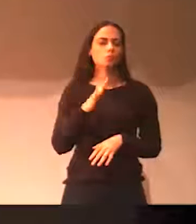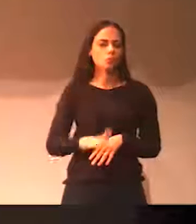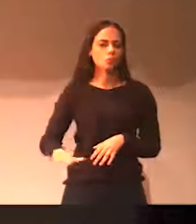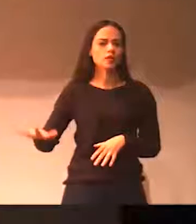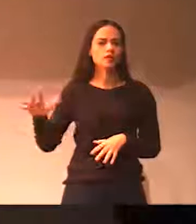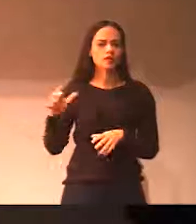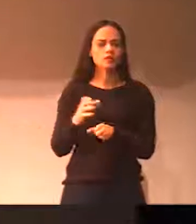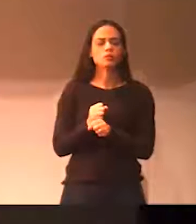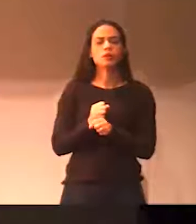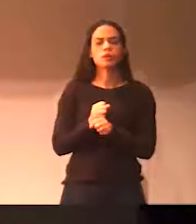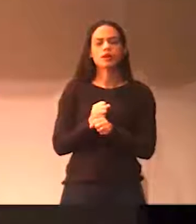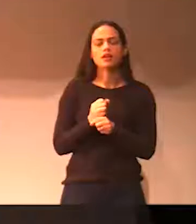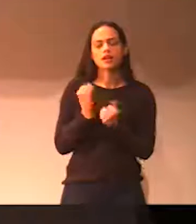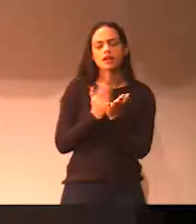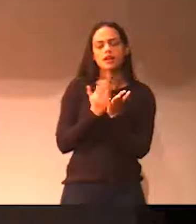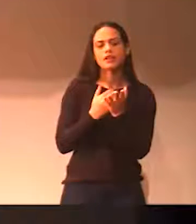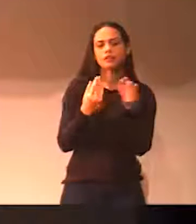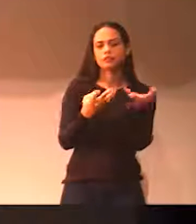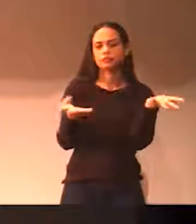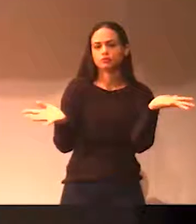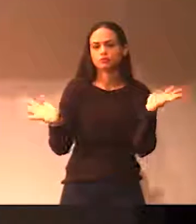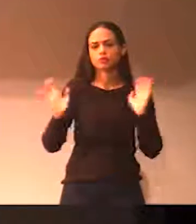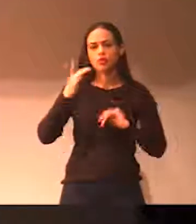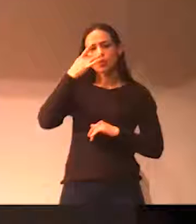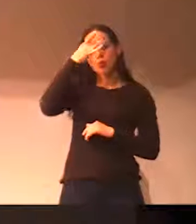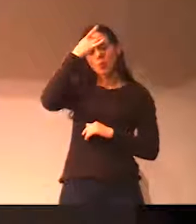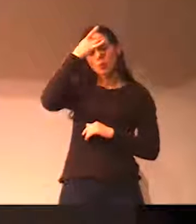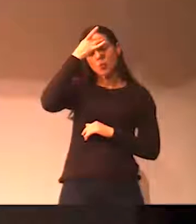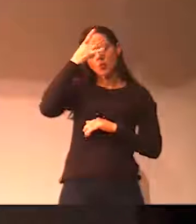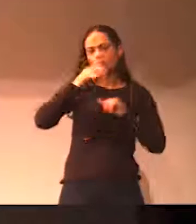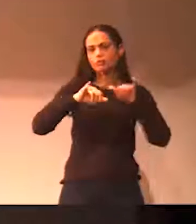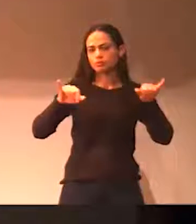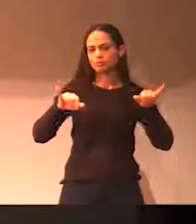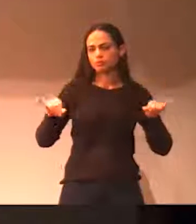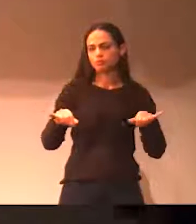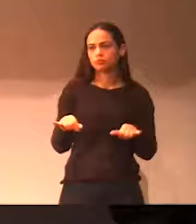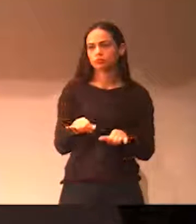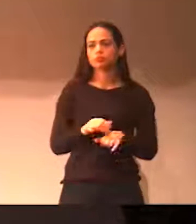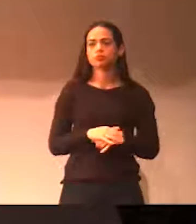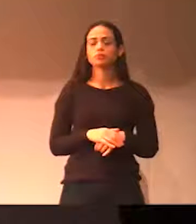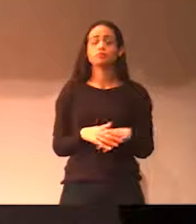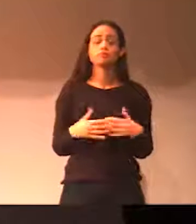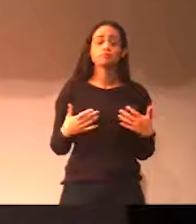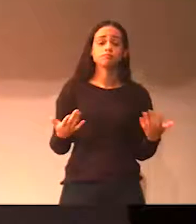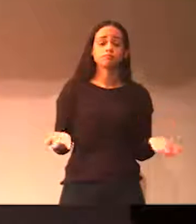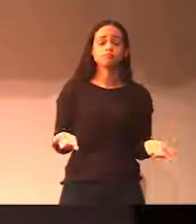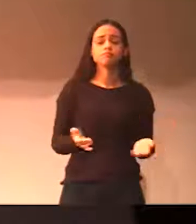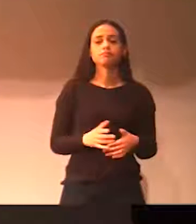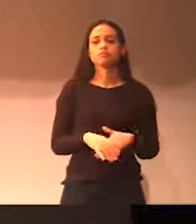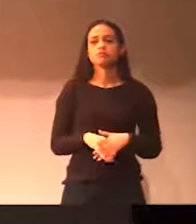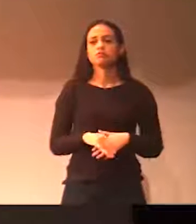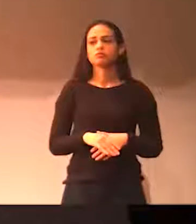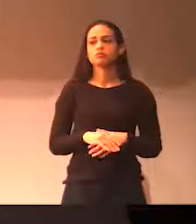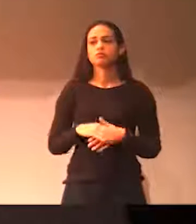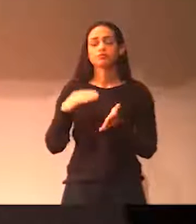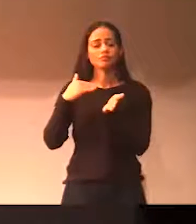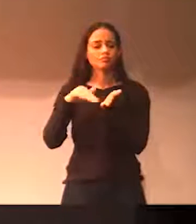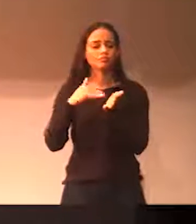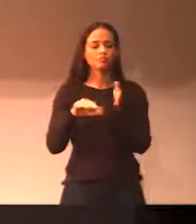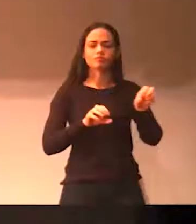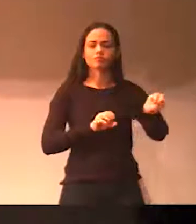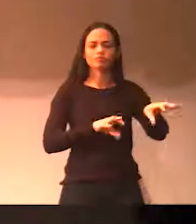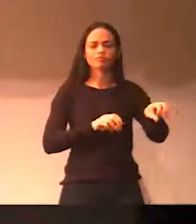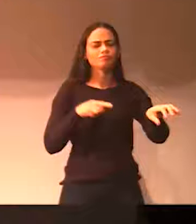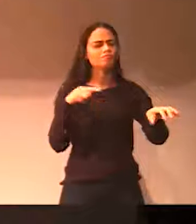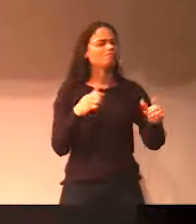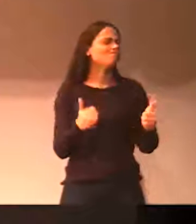nós vamos ter um retorno disso. Mas o interesse foi assim, limitado até onde a gente fez, né? A Secretaria de Educação foi fantástica